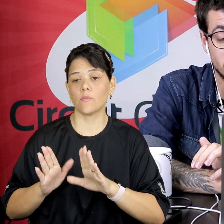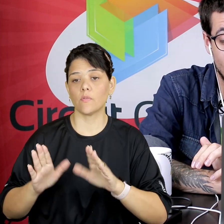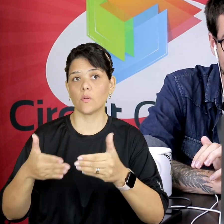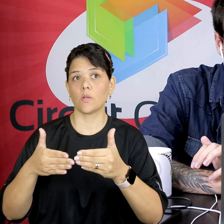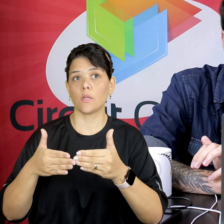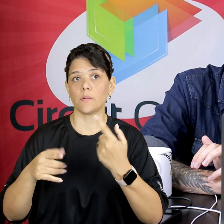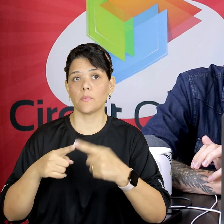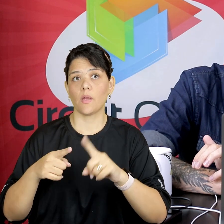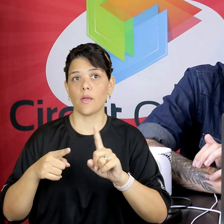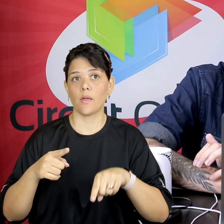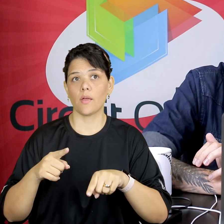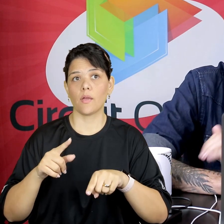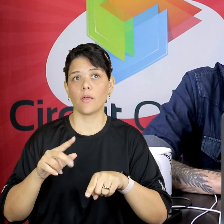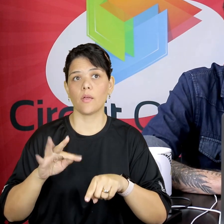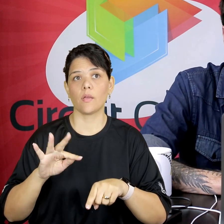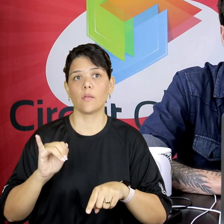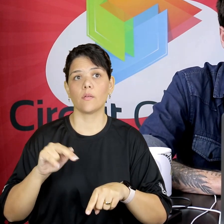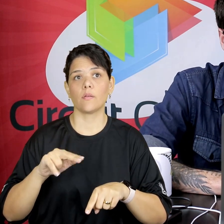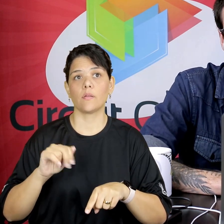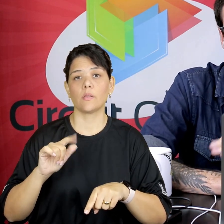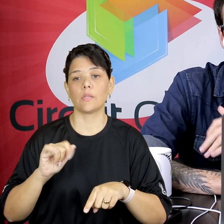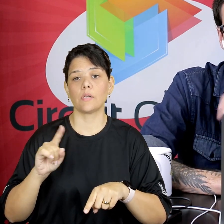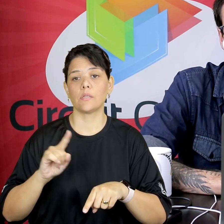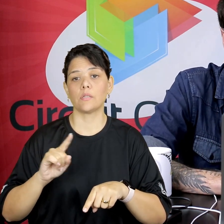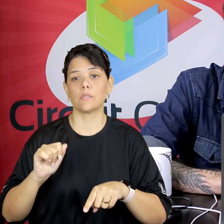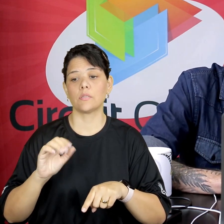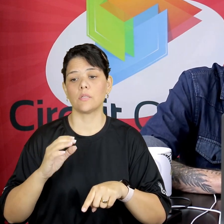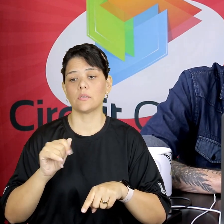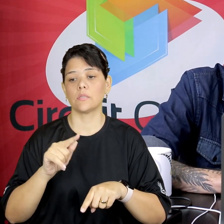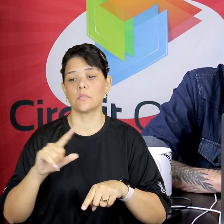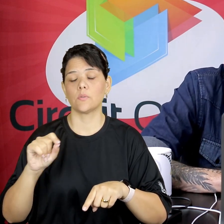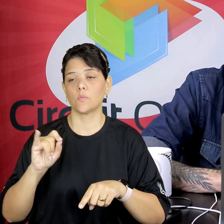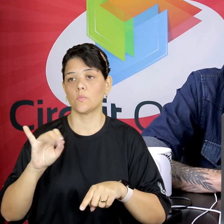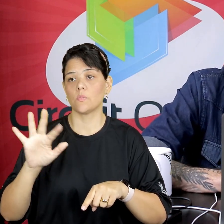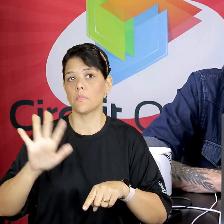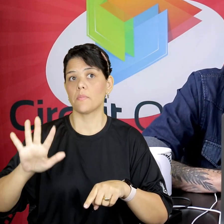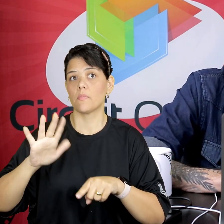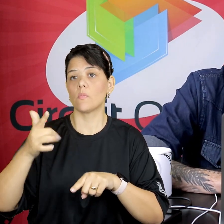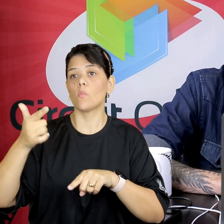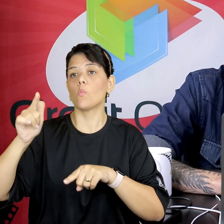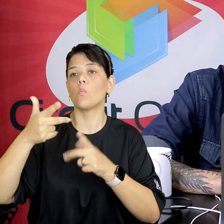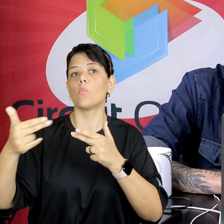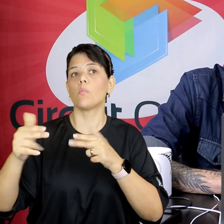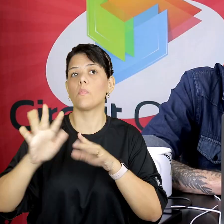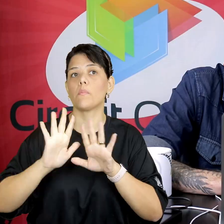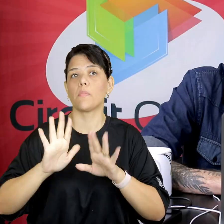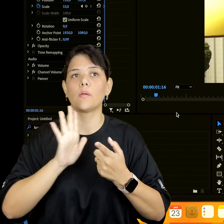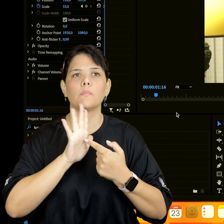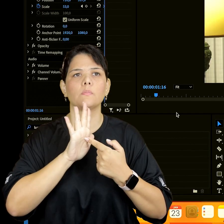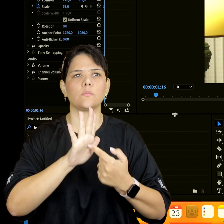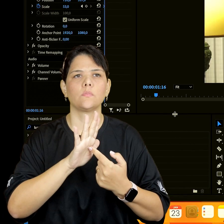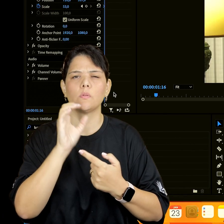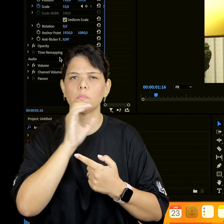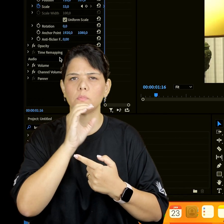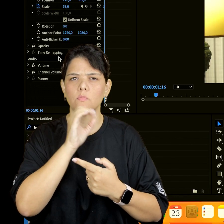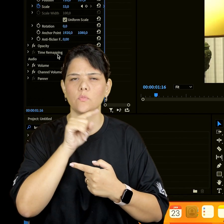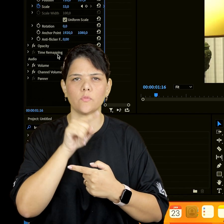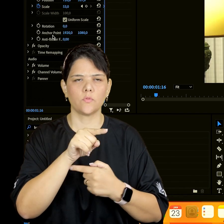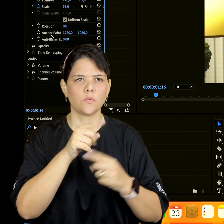finalização de imagem, isso é outro, a mesma coisa que colorimetria. É outro esquema. Mas mostrando aqui bem rapidinho para vocês,